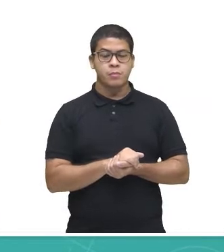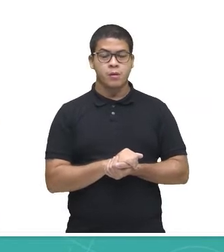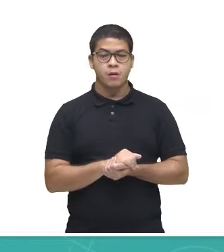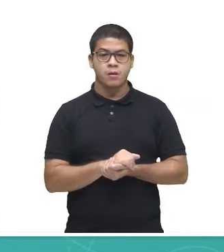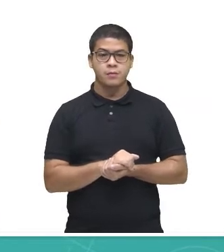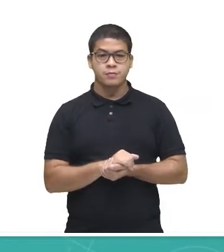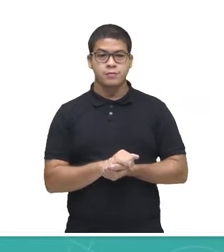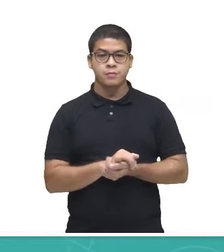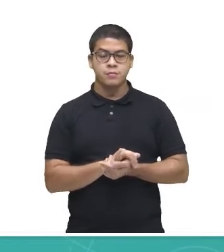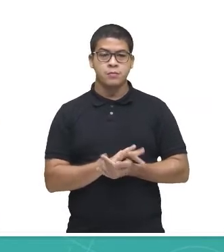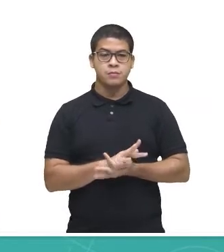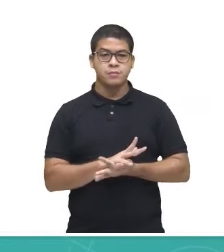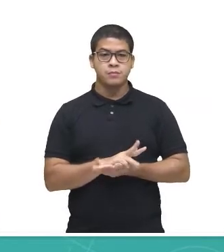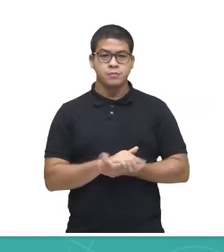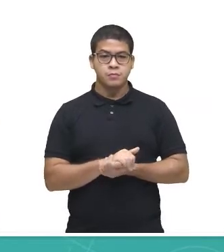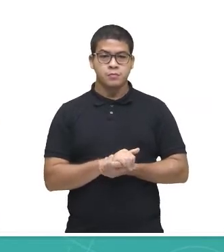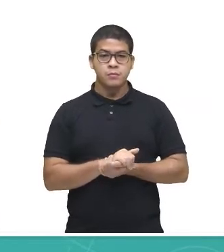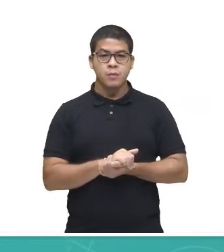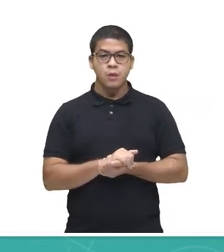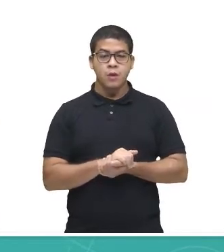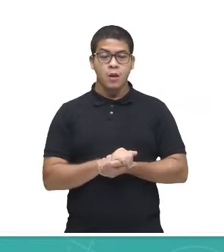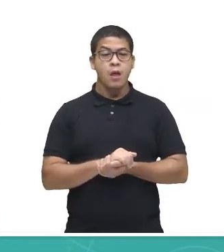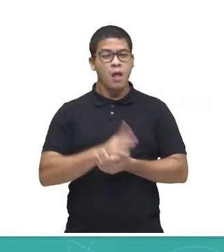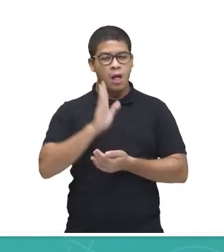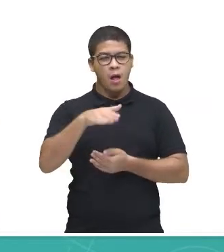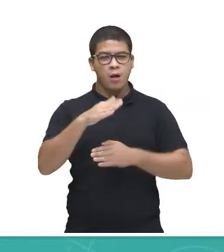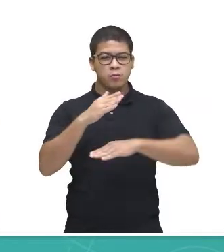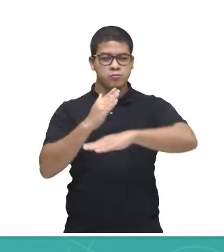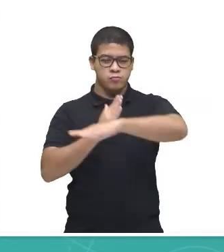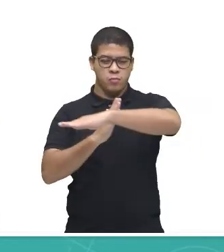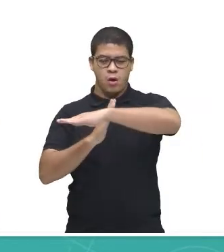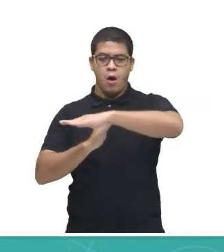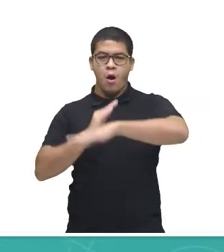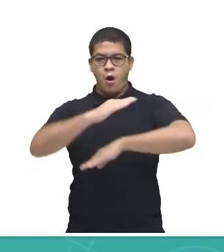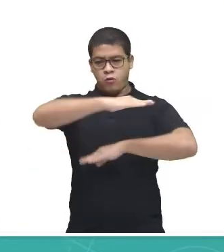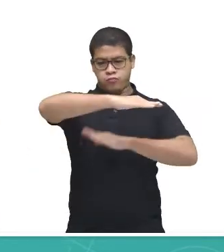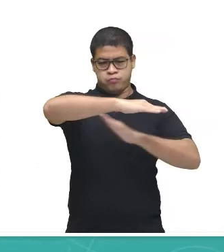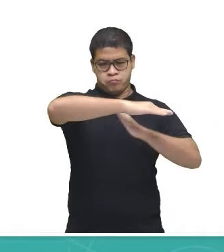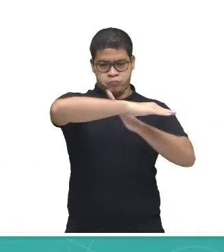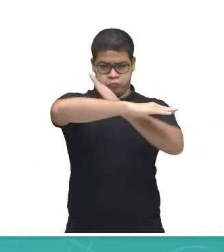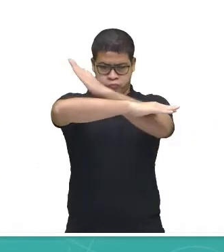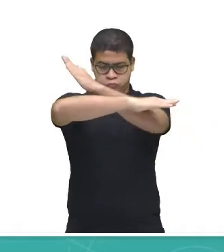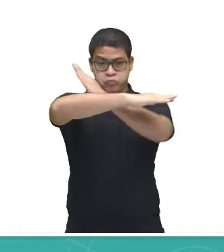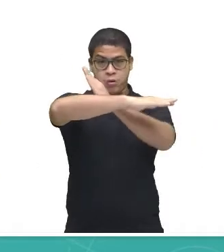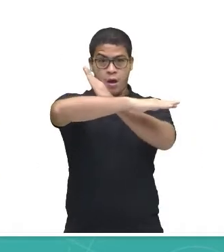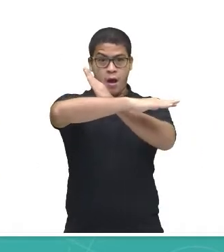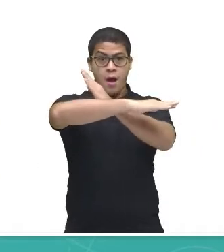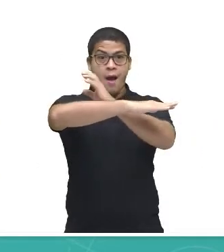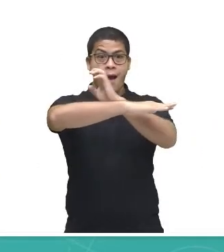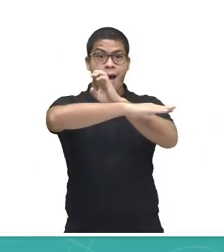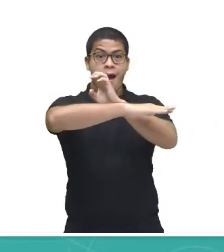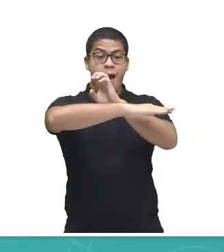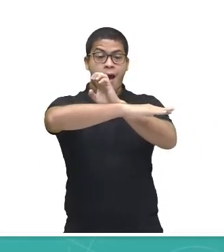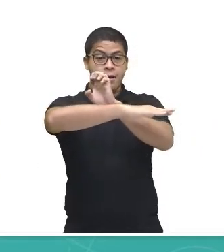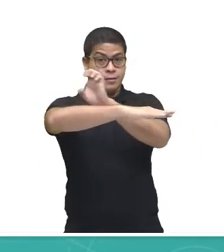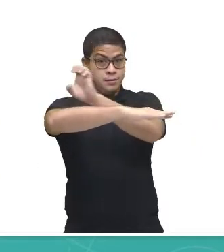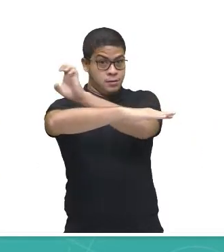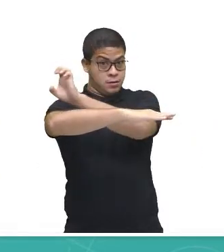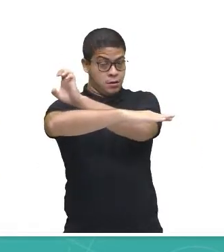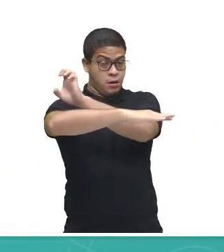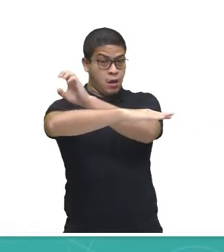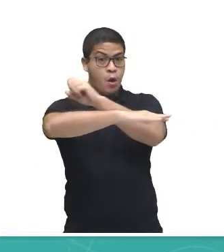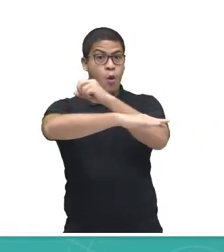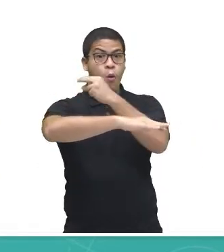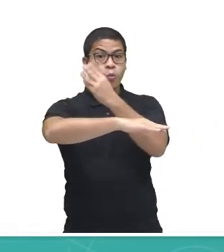seguinte: colaterais são os ângulos que se localizam à esquerda dessa reta transversal ou